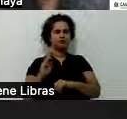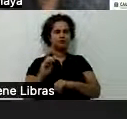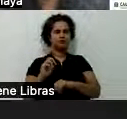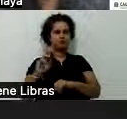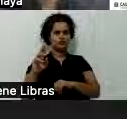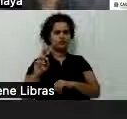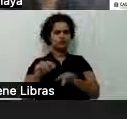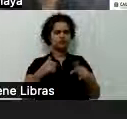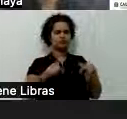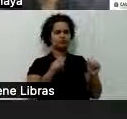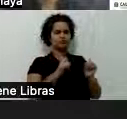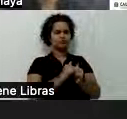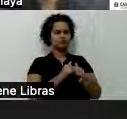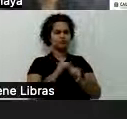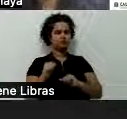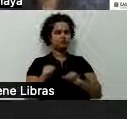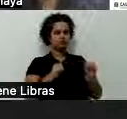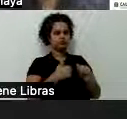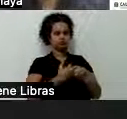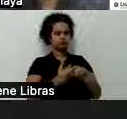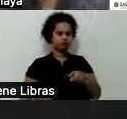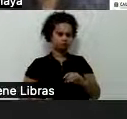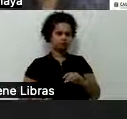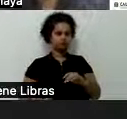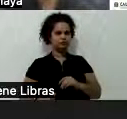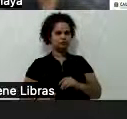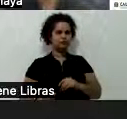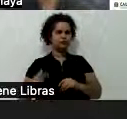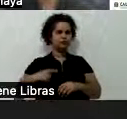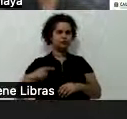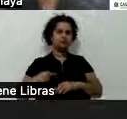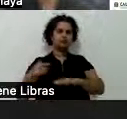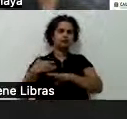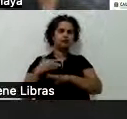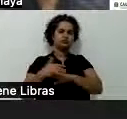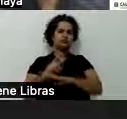público, envolvendo também vários outros